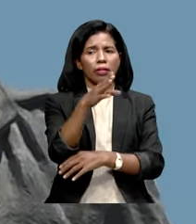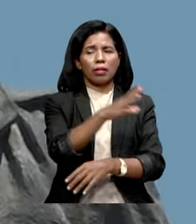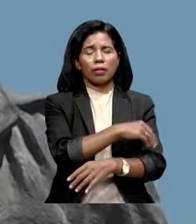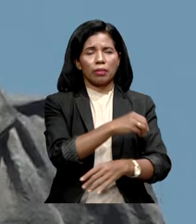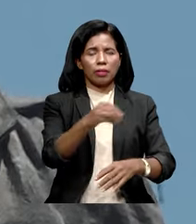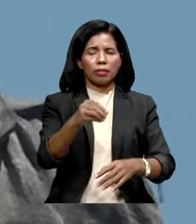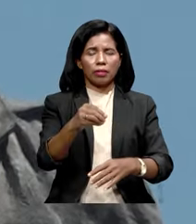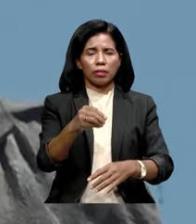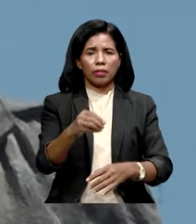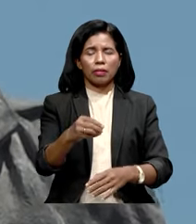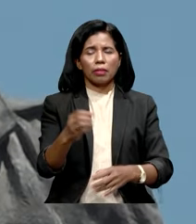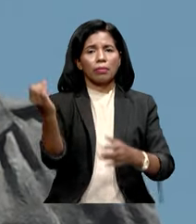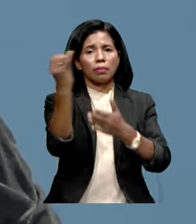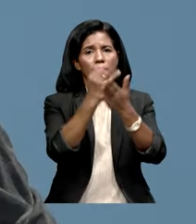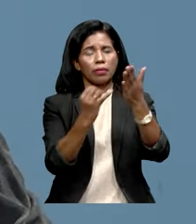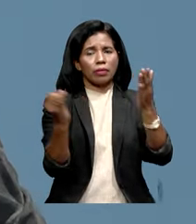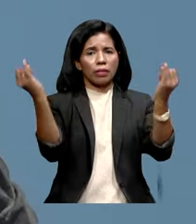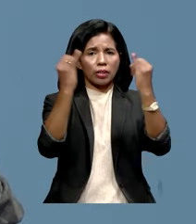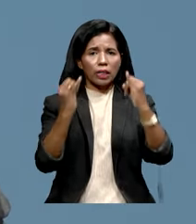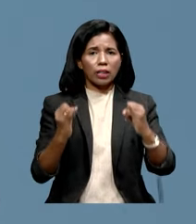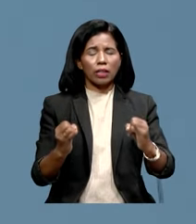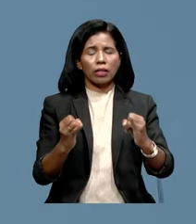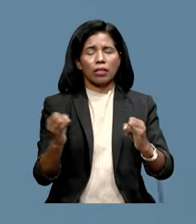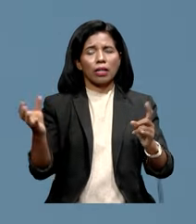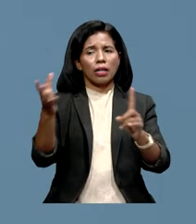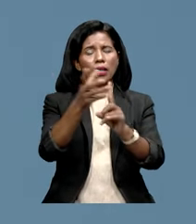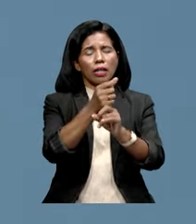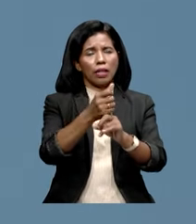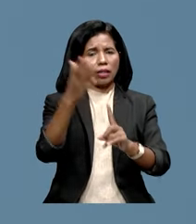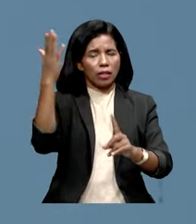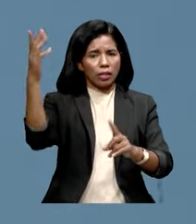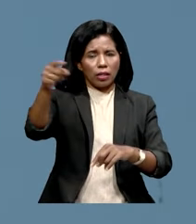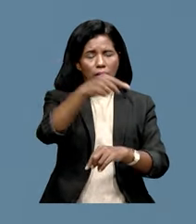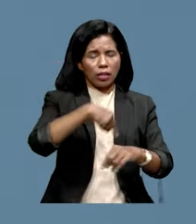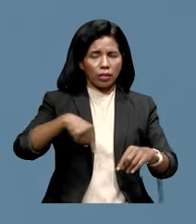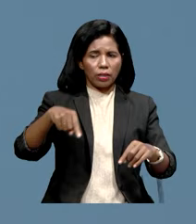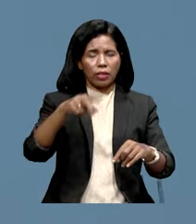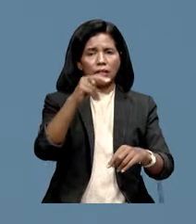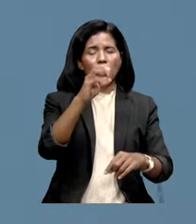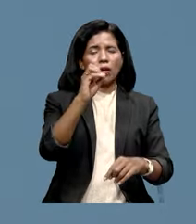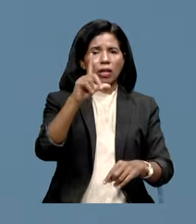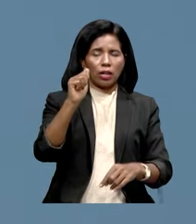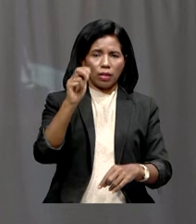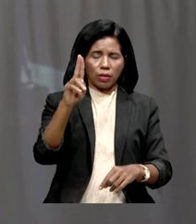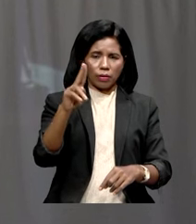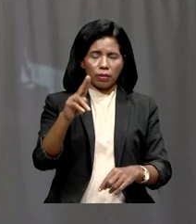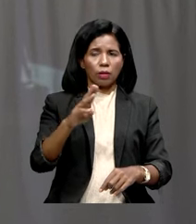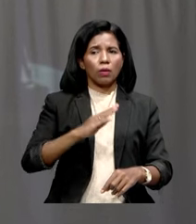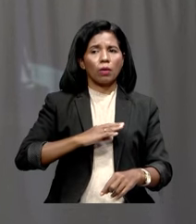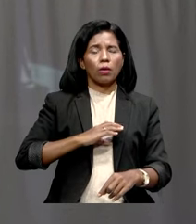Nicola Lobato car ia rotunda Nicola Lobato. Comoro.